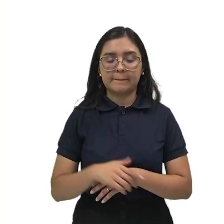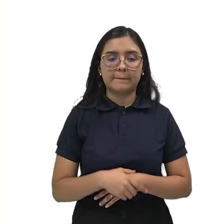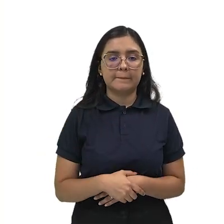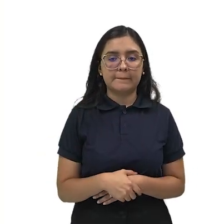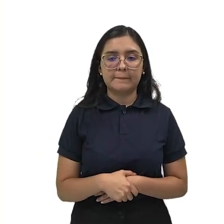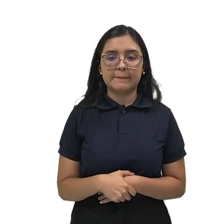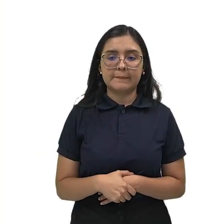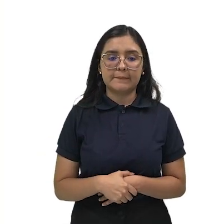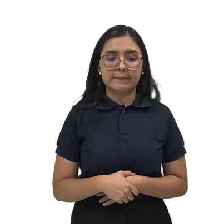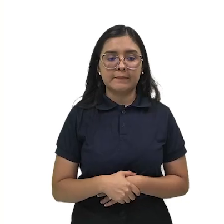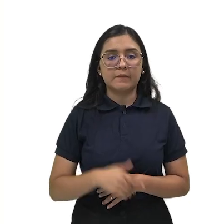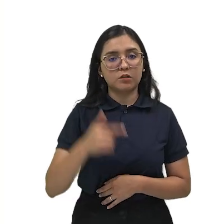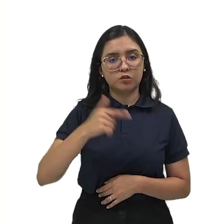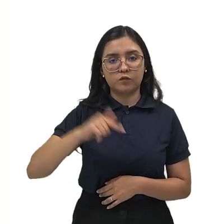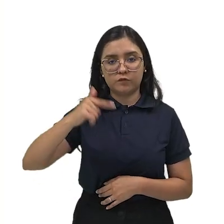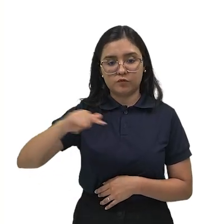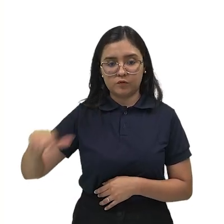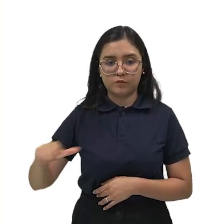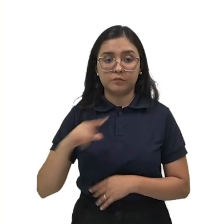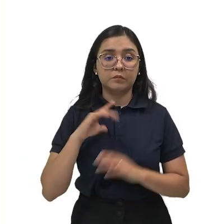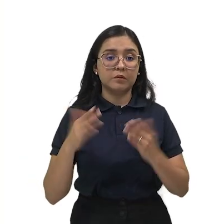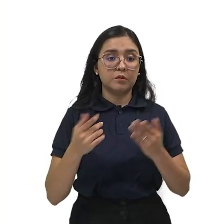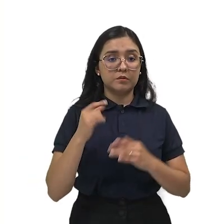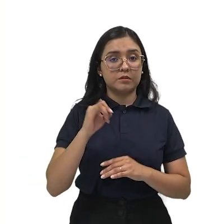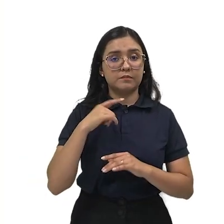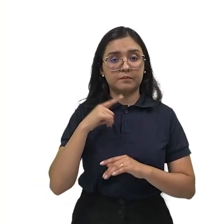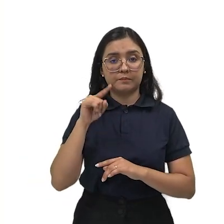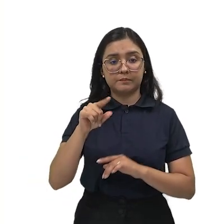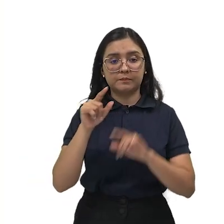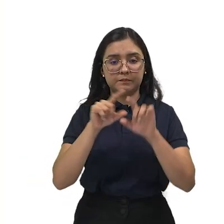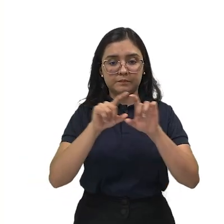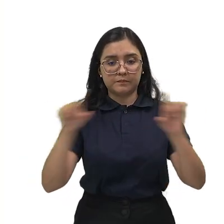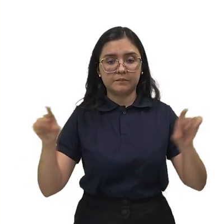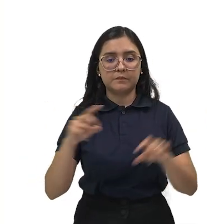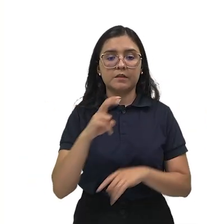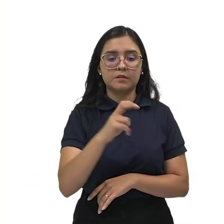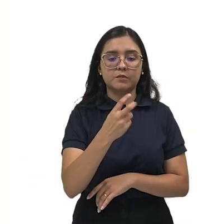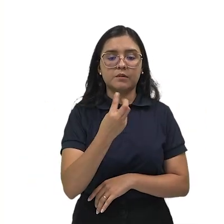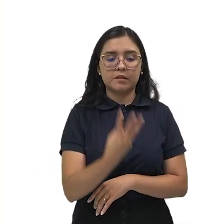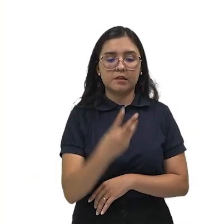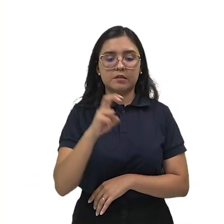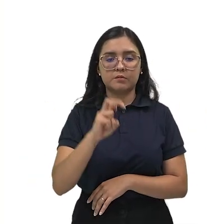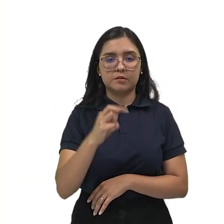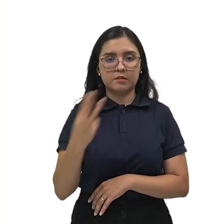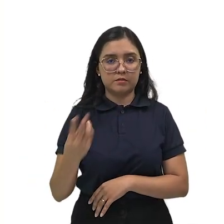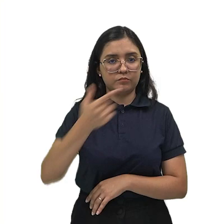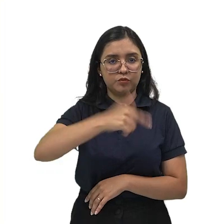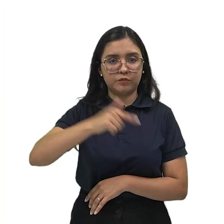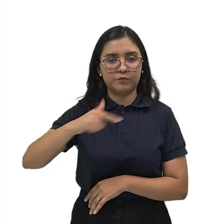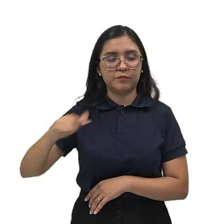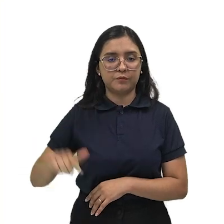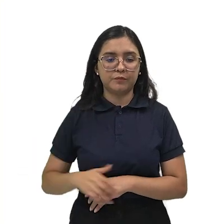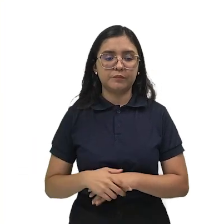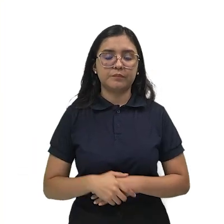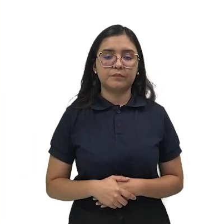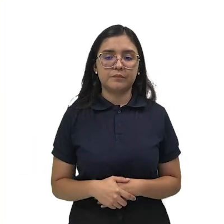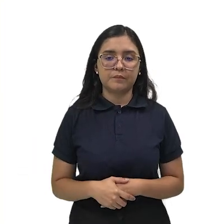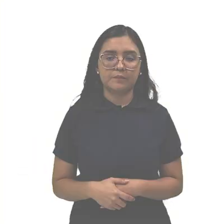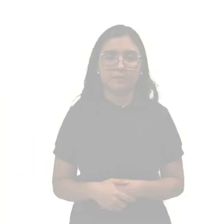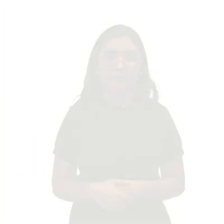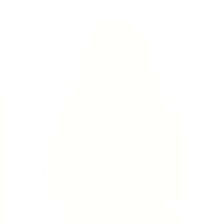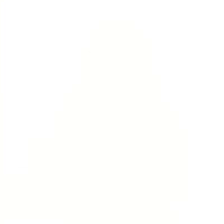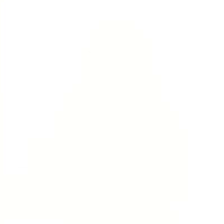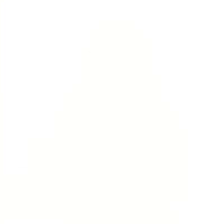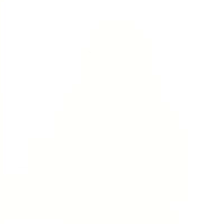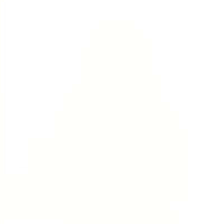se repete. Então, aqui, se nós olharmos, olha só, 53, 53. Esse é o